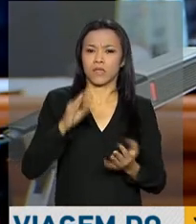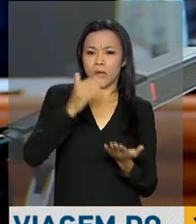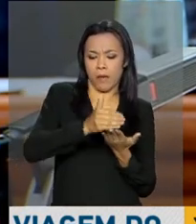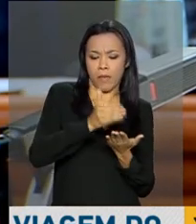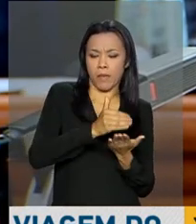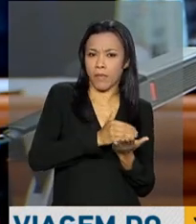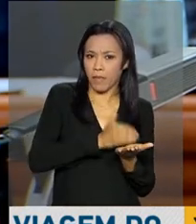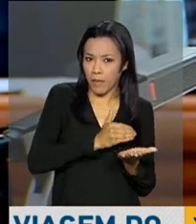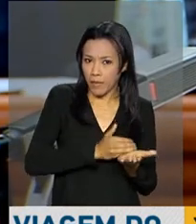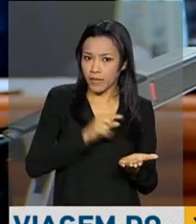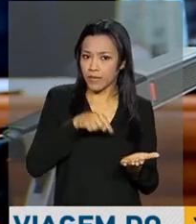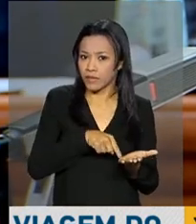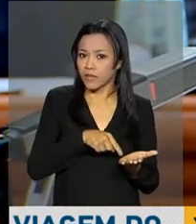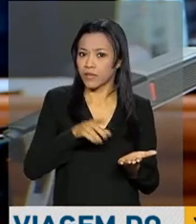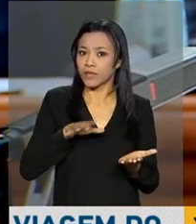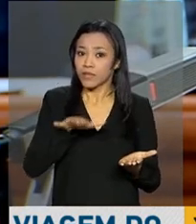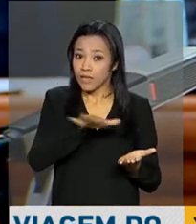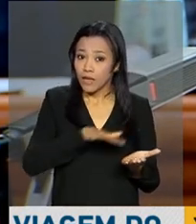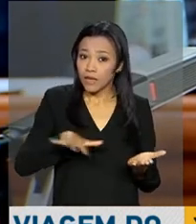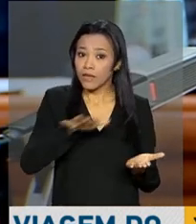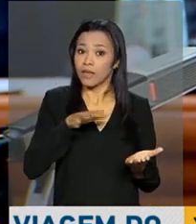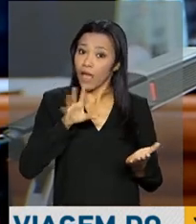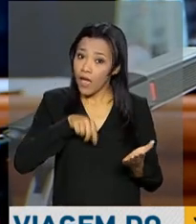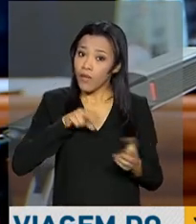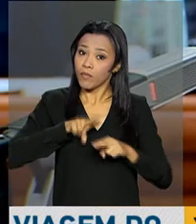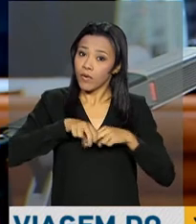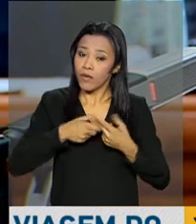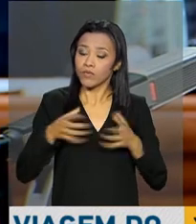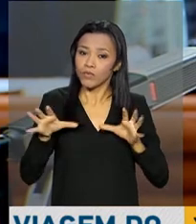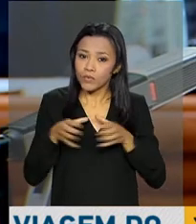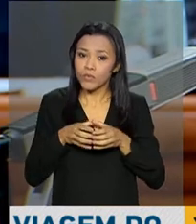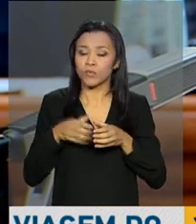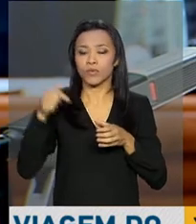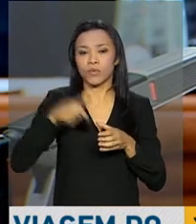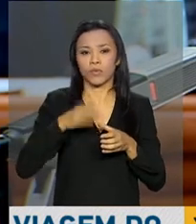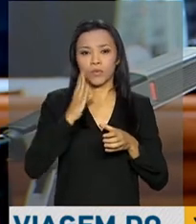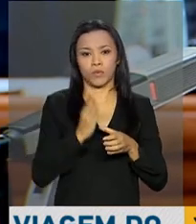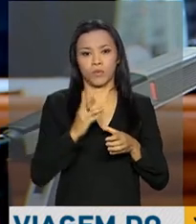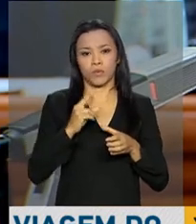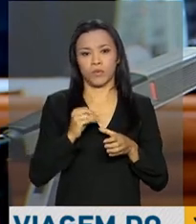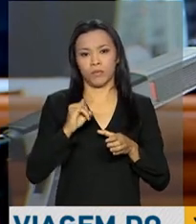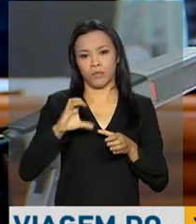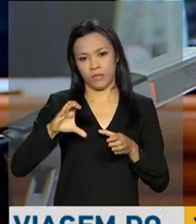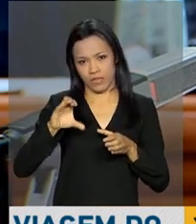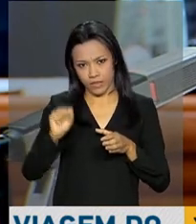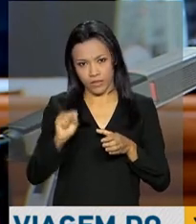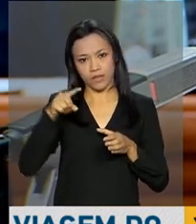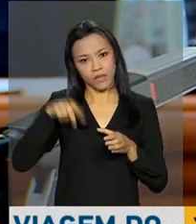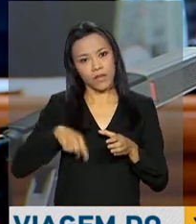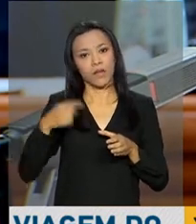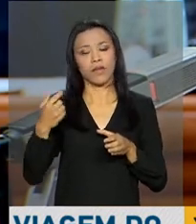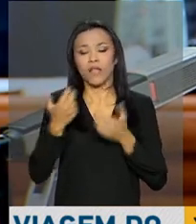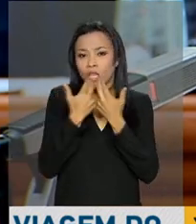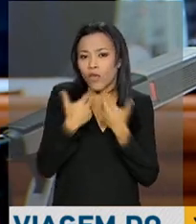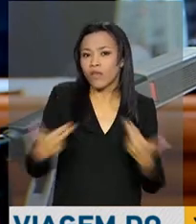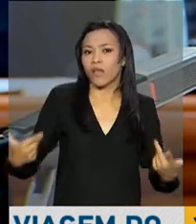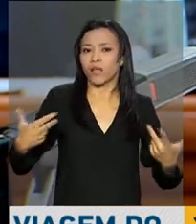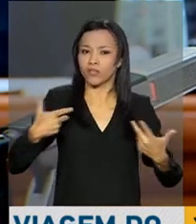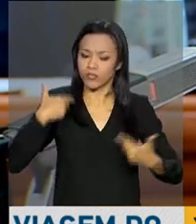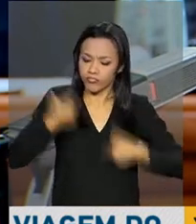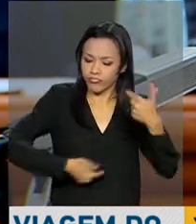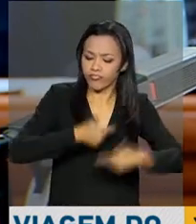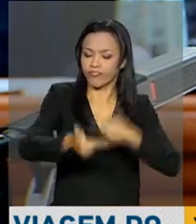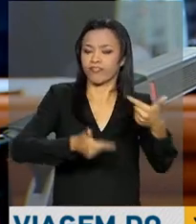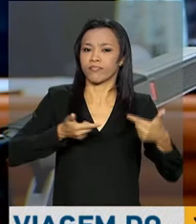desta cúpula, abre mais espaço para fazermos do BRICS motor da inovação.